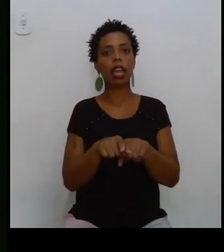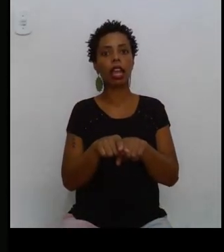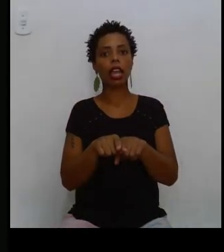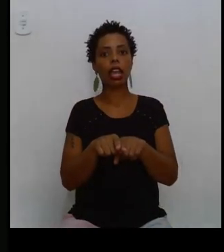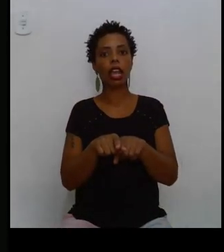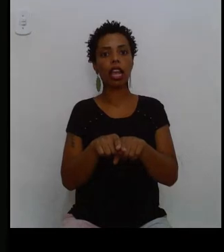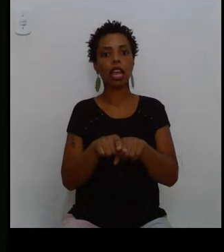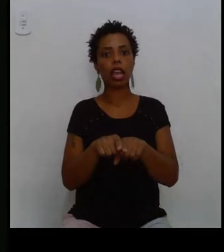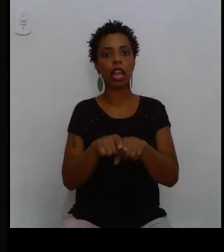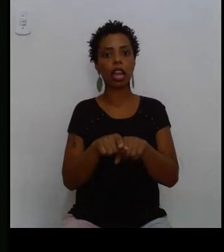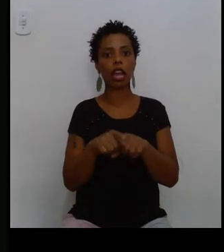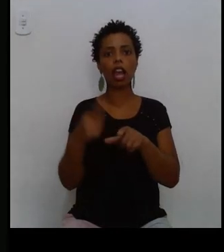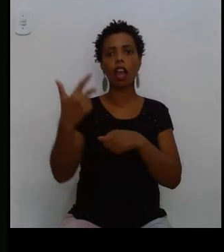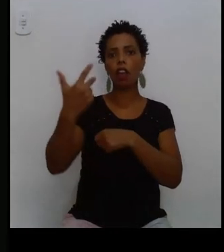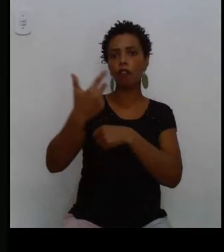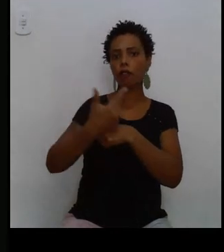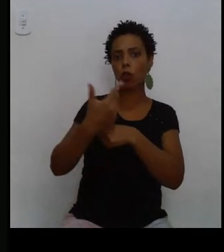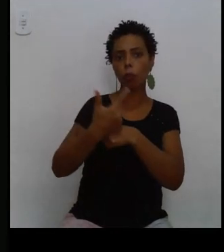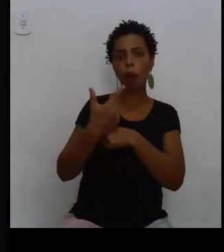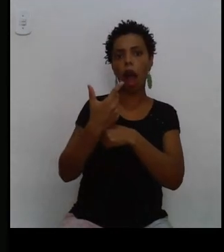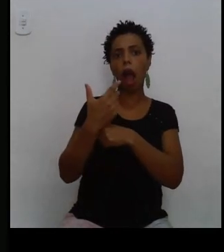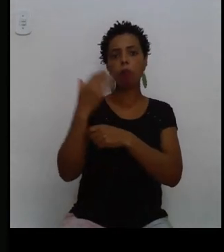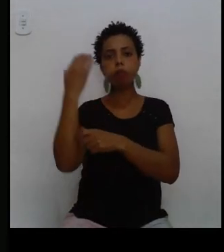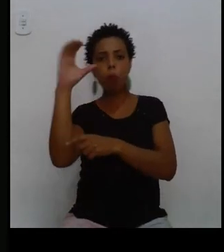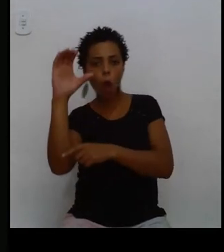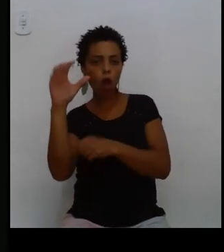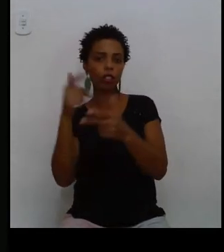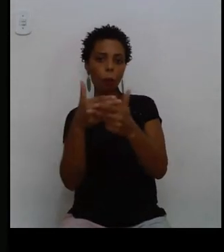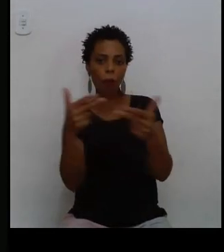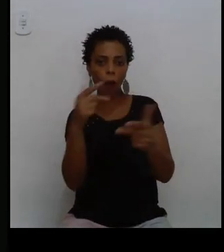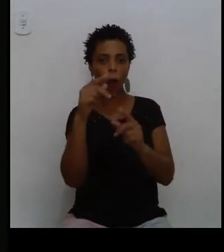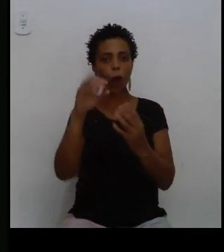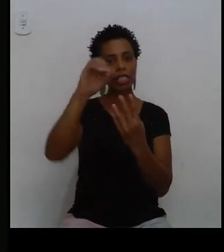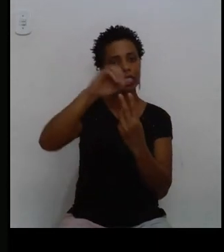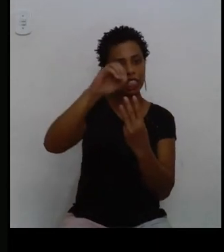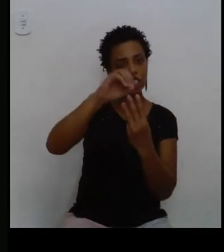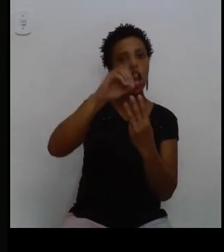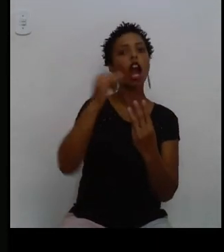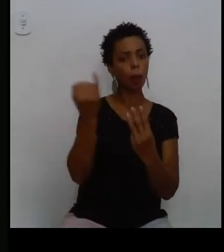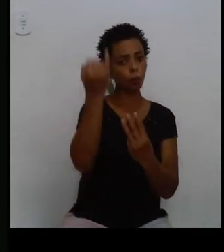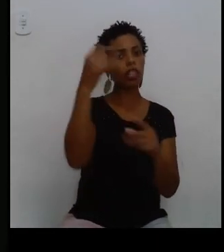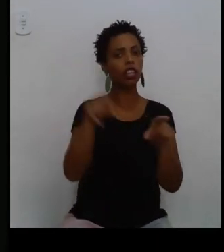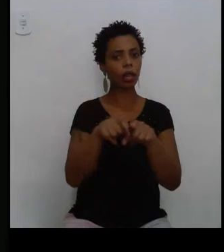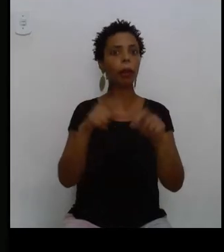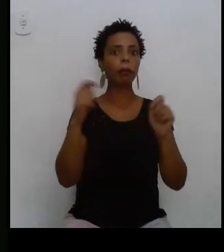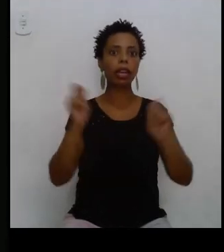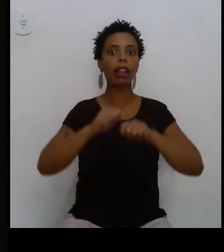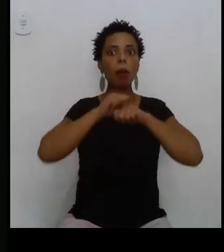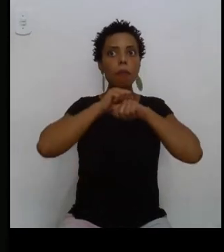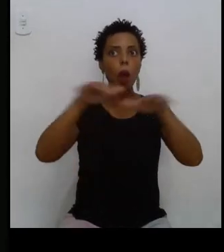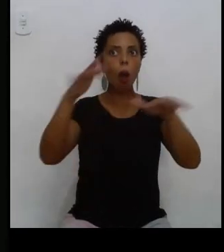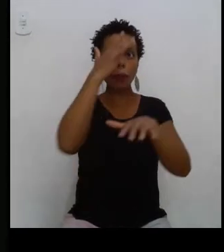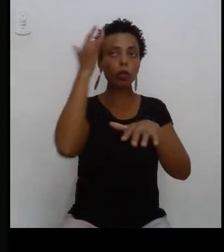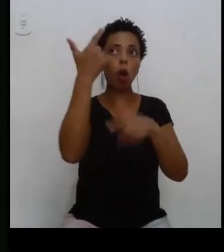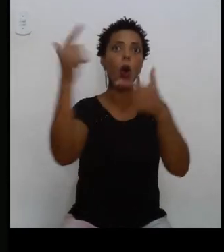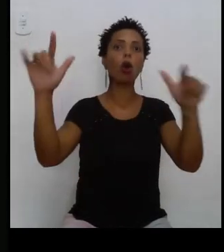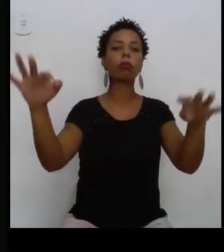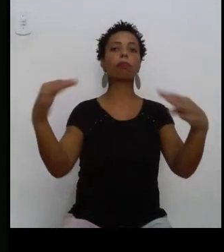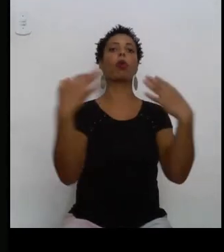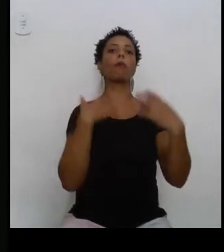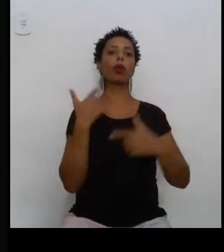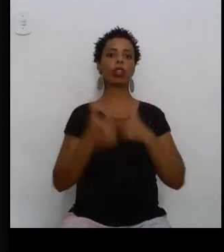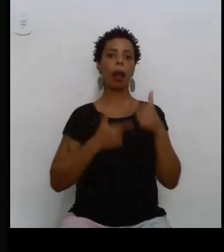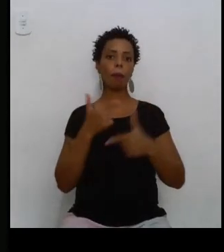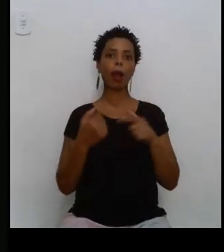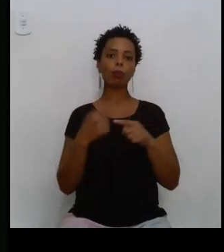a filmar fazer alguns torneios fica à vontade que eu acho importante que faz circular meu trabalho para fora desse Circuito das vezes restritos em que